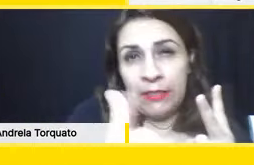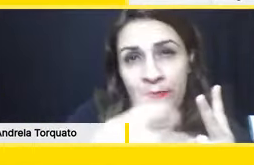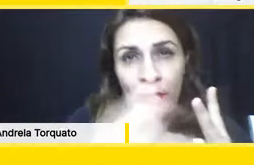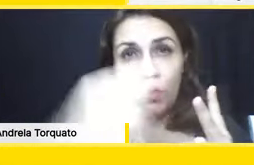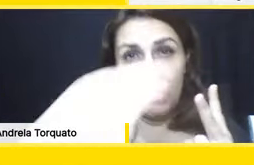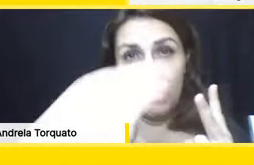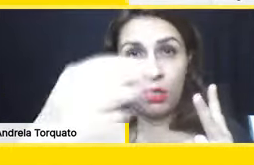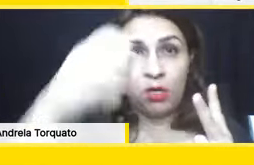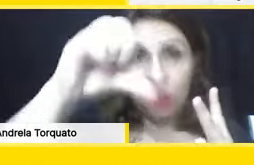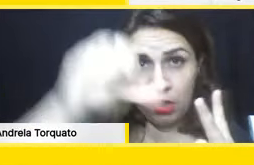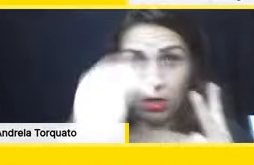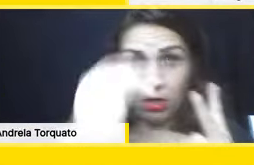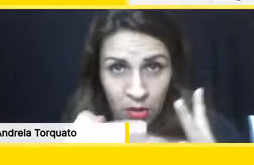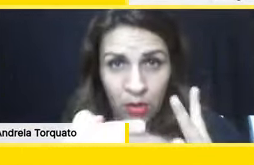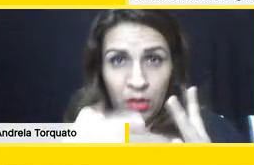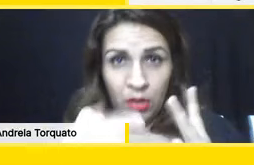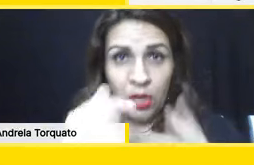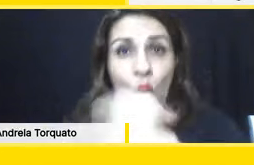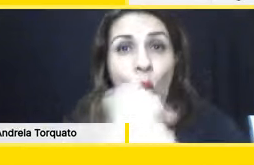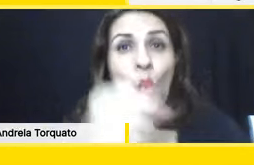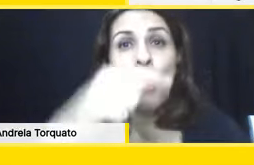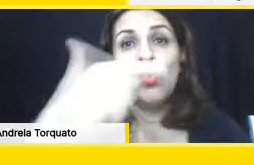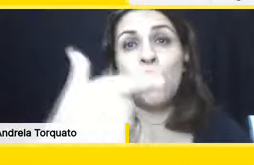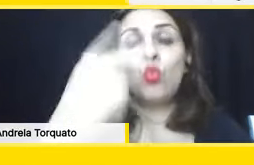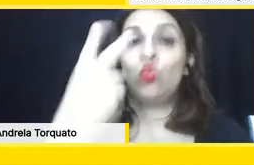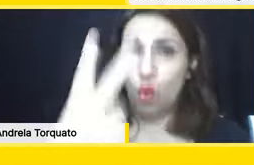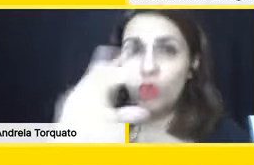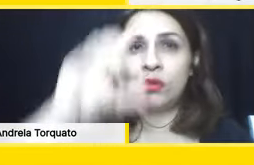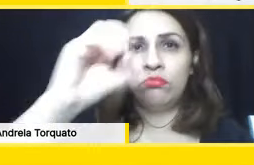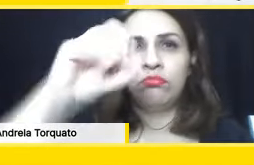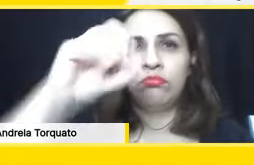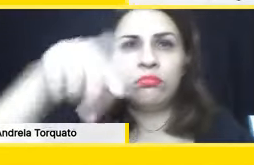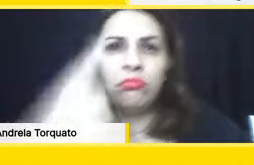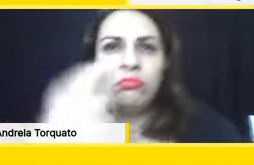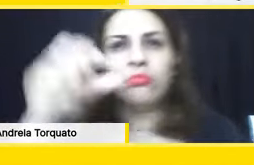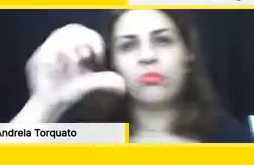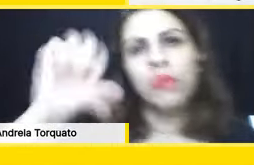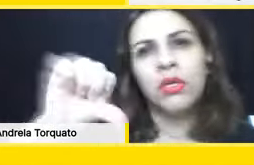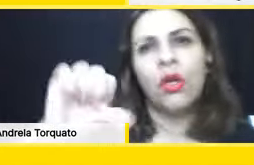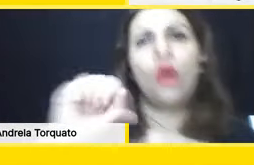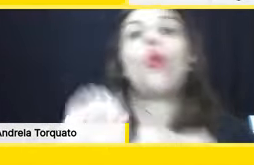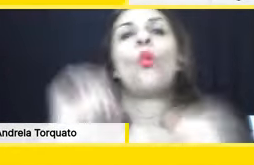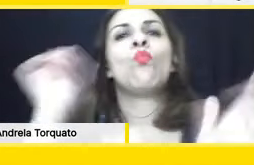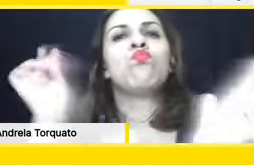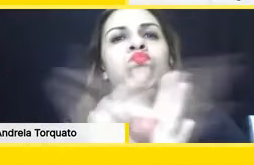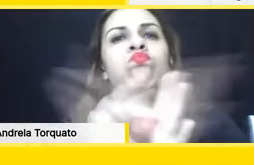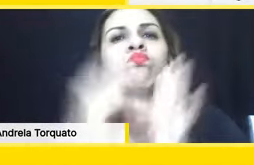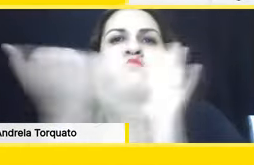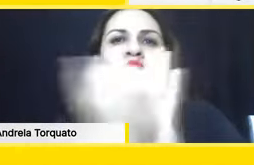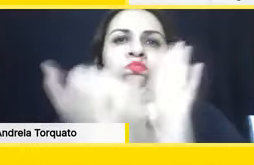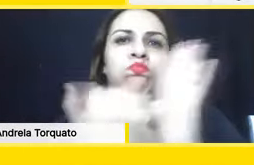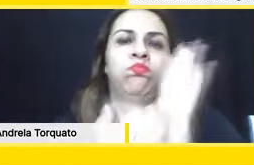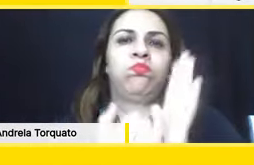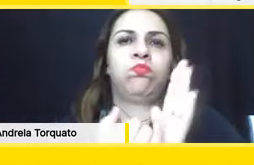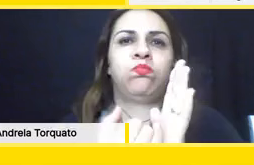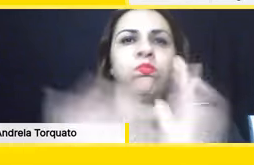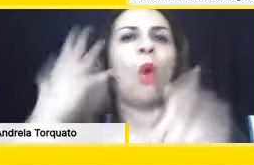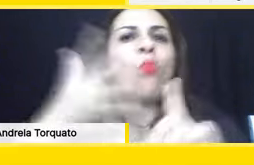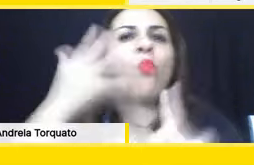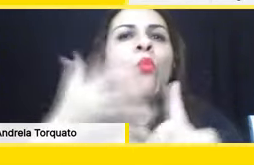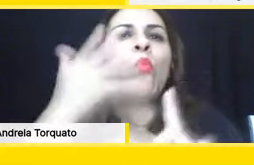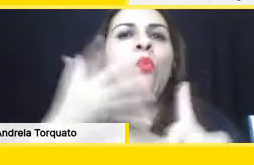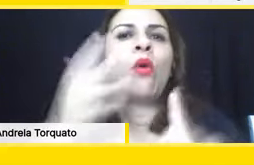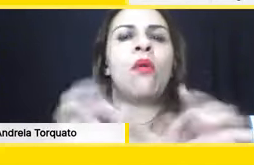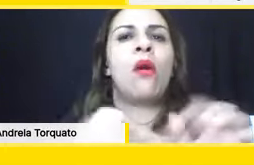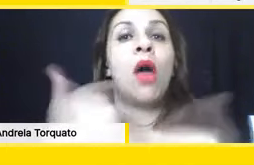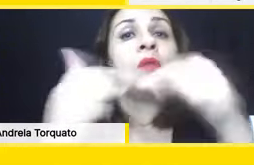6.397 de 2019, que institui e estabelece as diretrizes para a política distrital de trabalho, emprego e